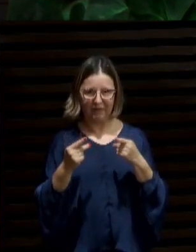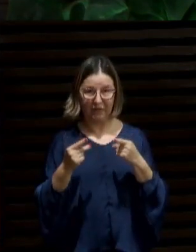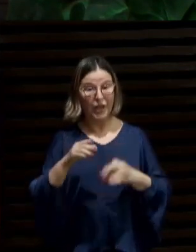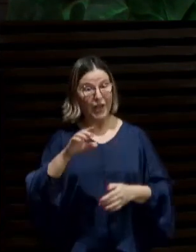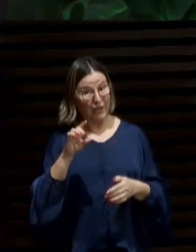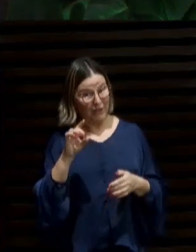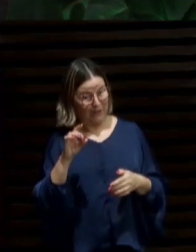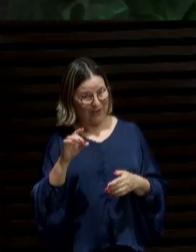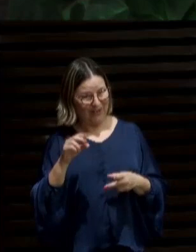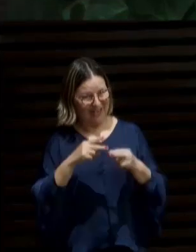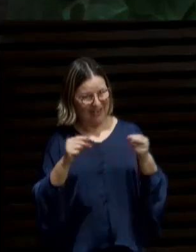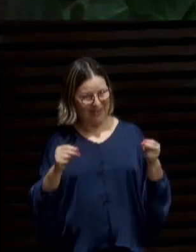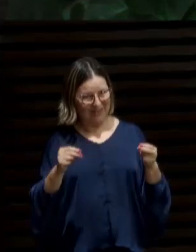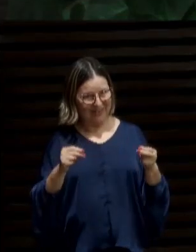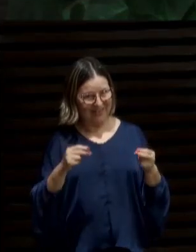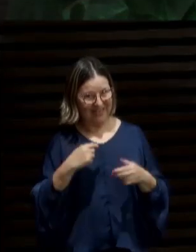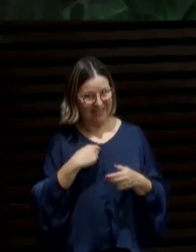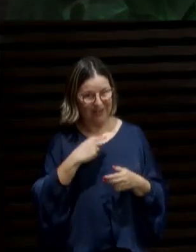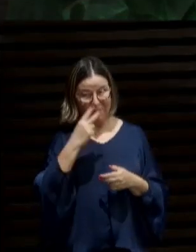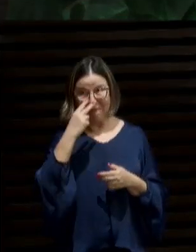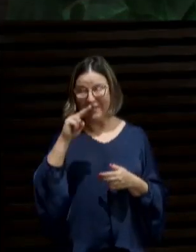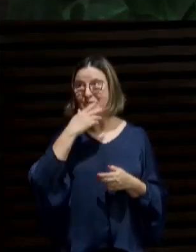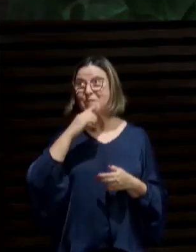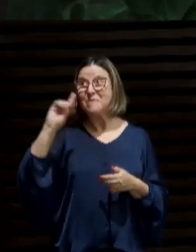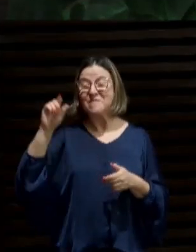somente aquilo que vi fazer o Pai.